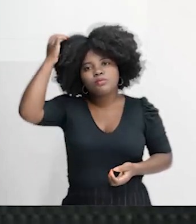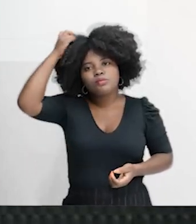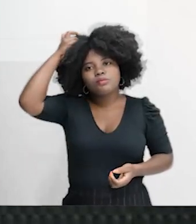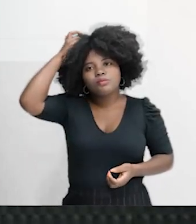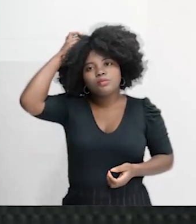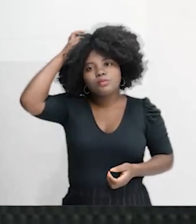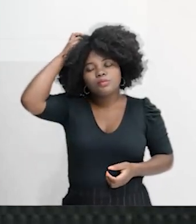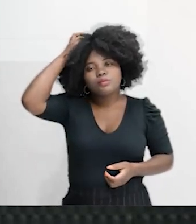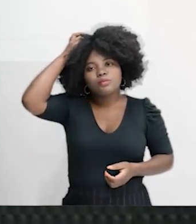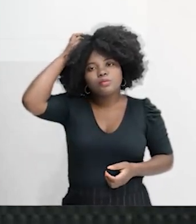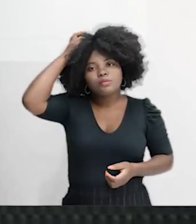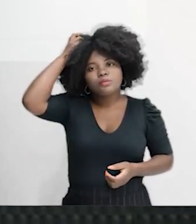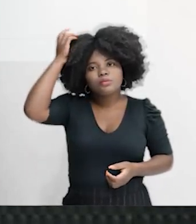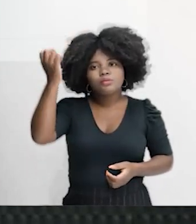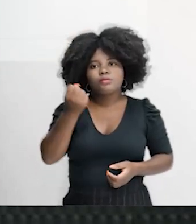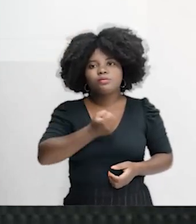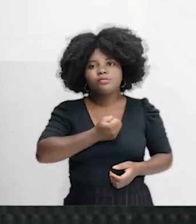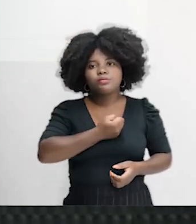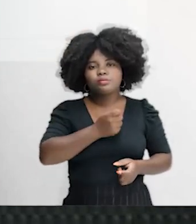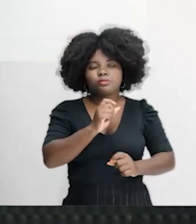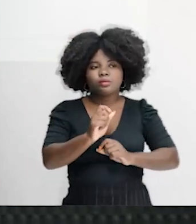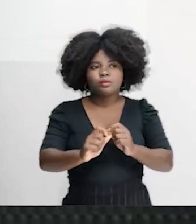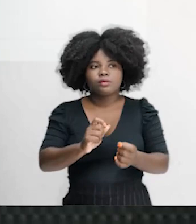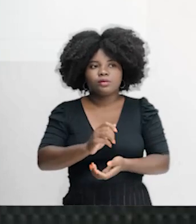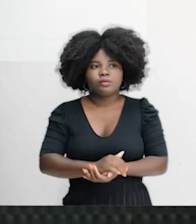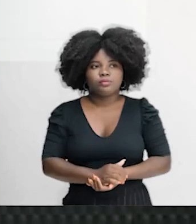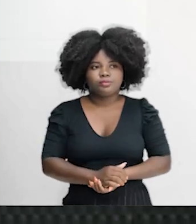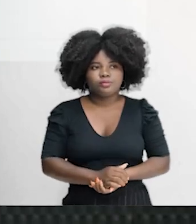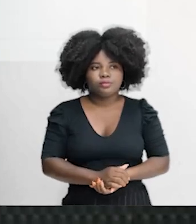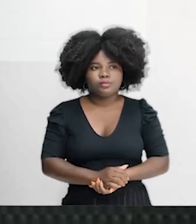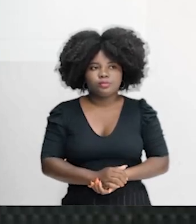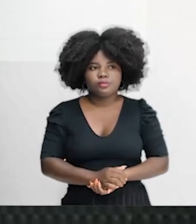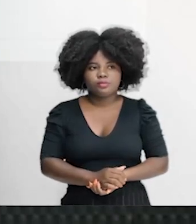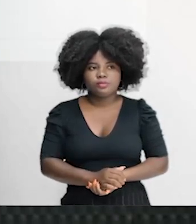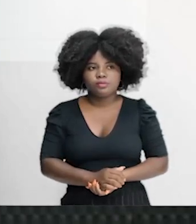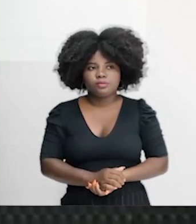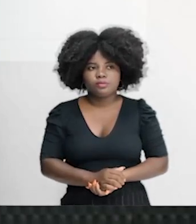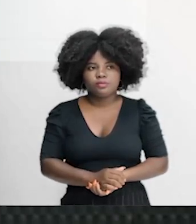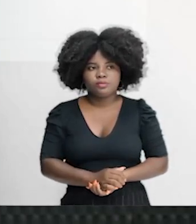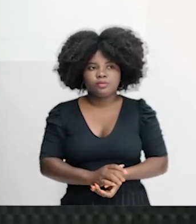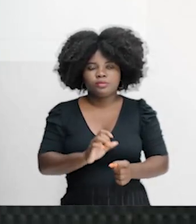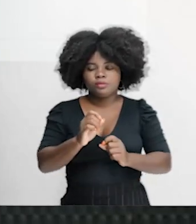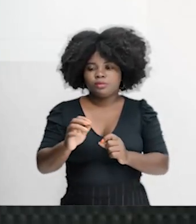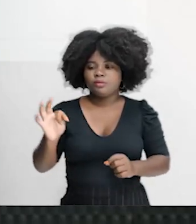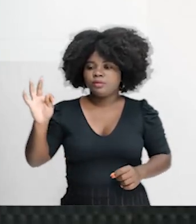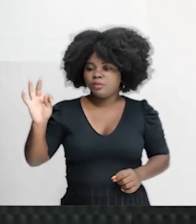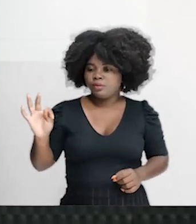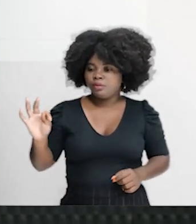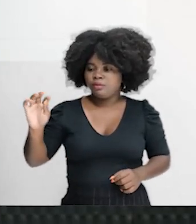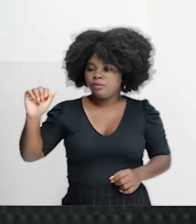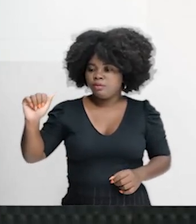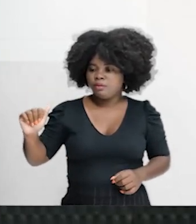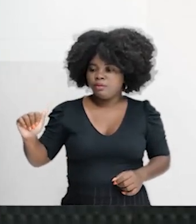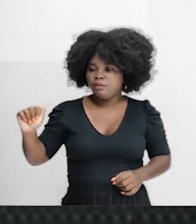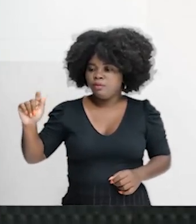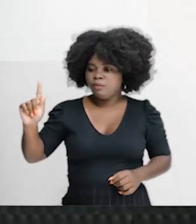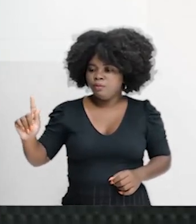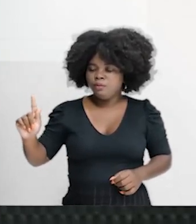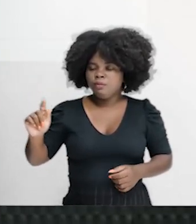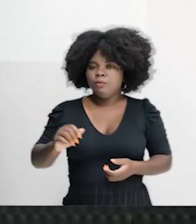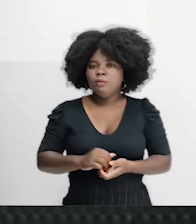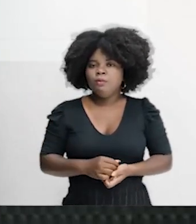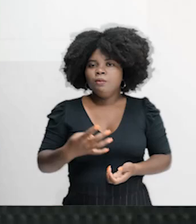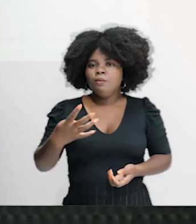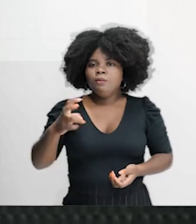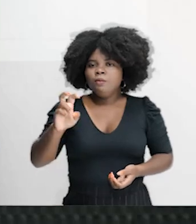esse valor aqui, ó, esse valor que está bem aqui, é justamente a tangente de 45 graus. A gente